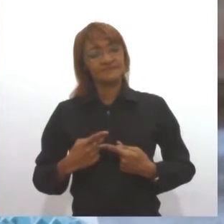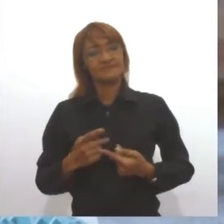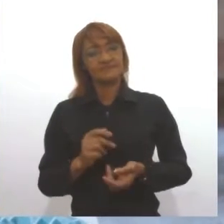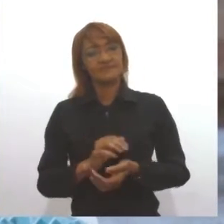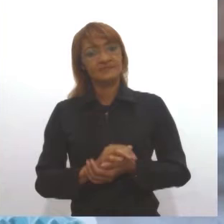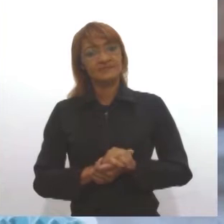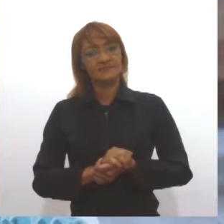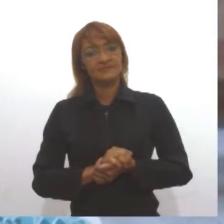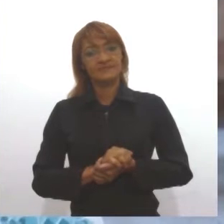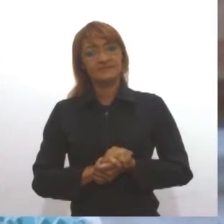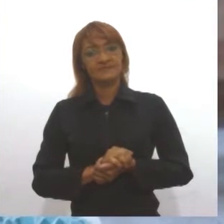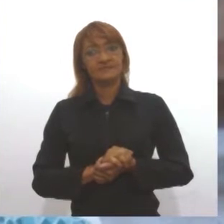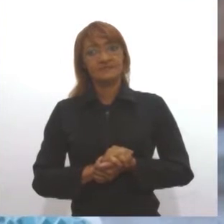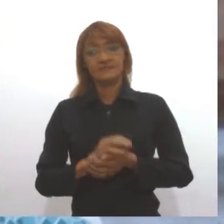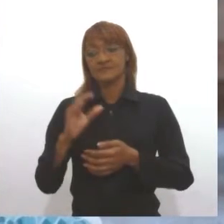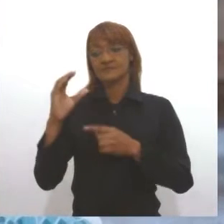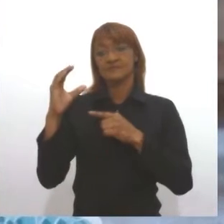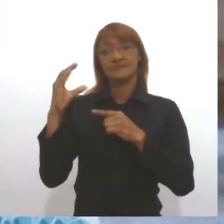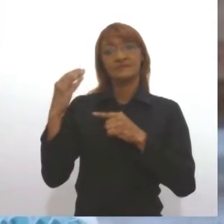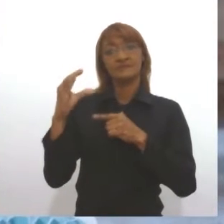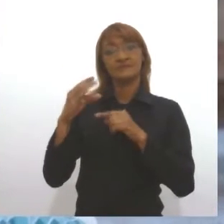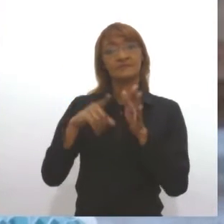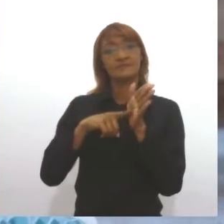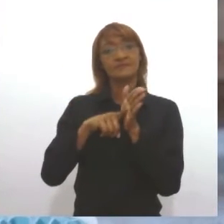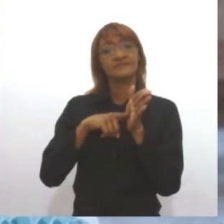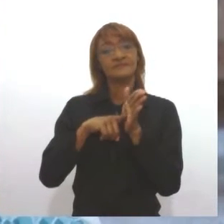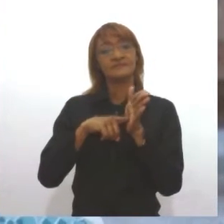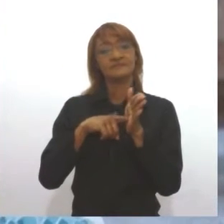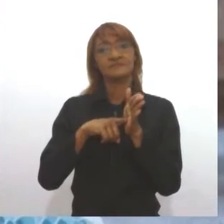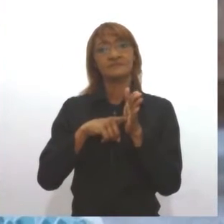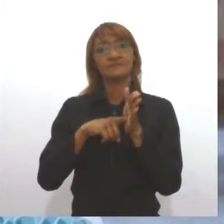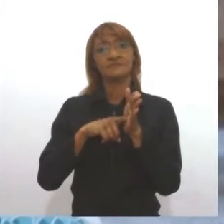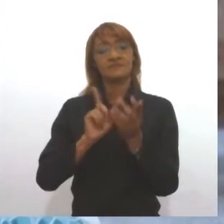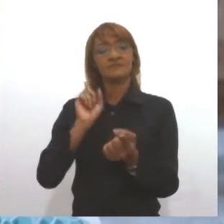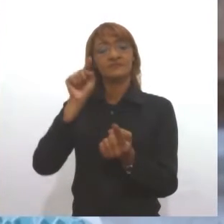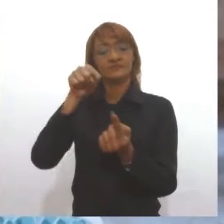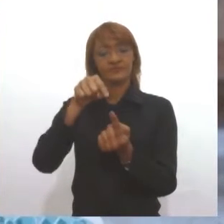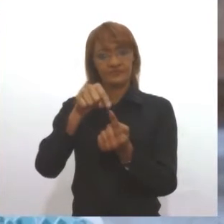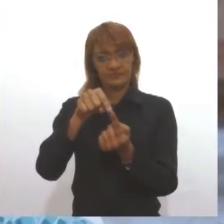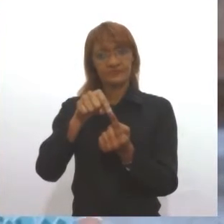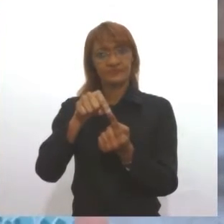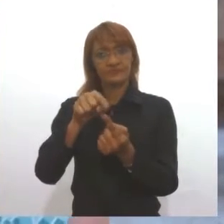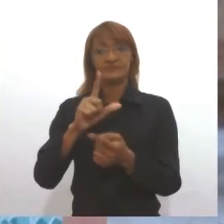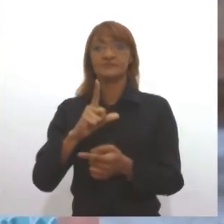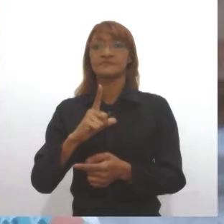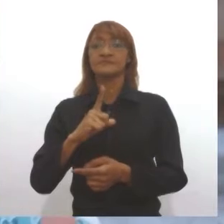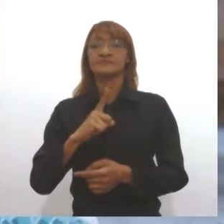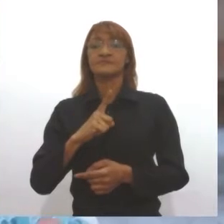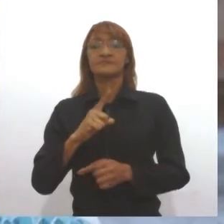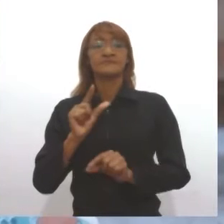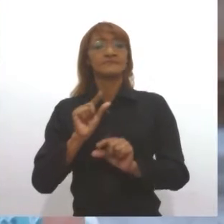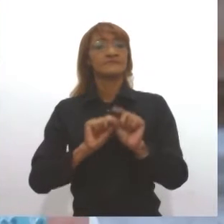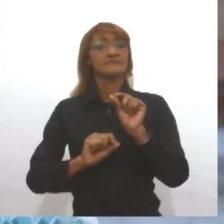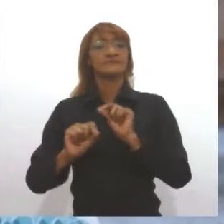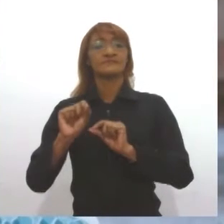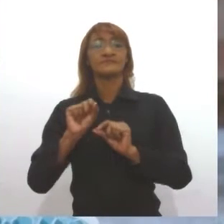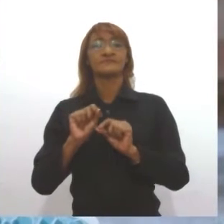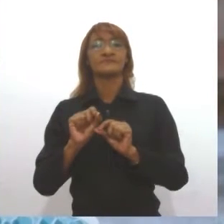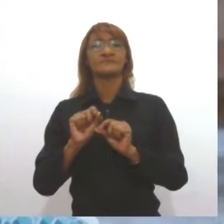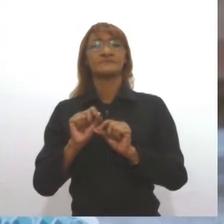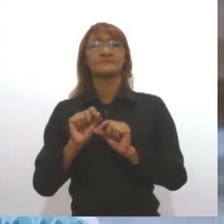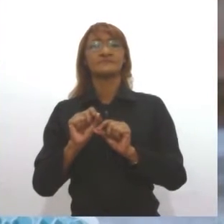E a ciência, ela tem um propósito. A ciência, ela tem um propósito de averiguar,